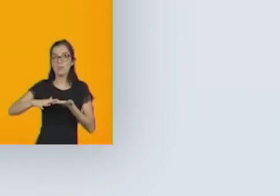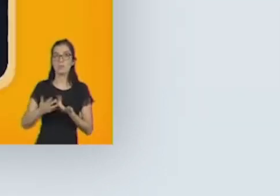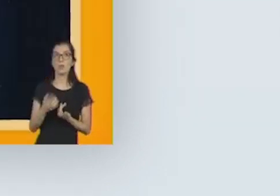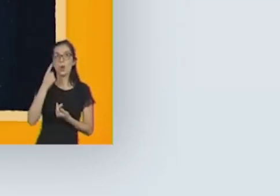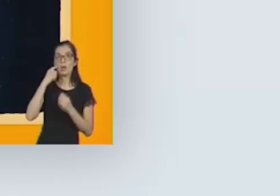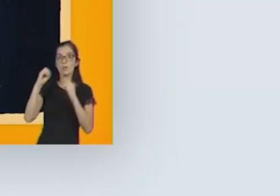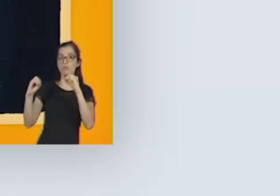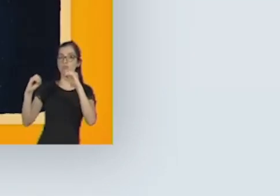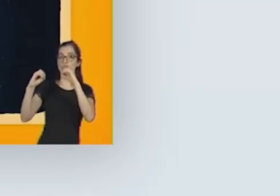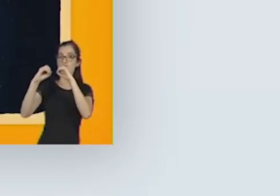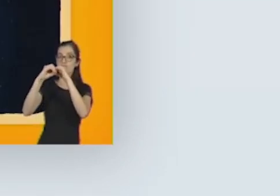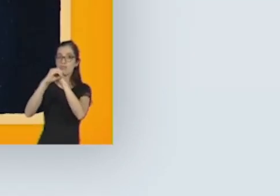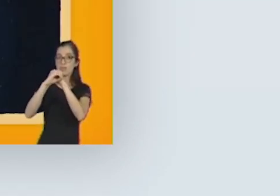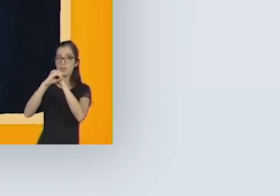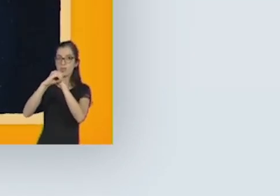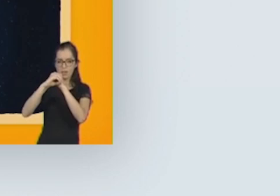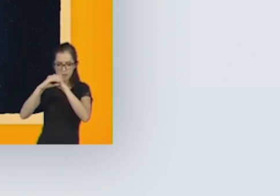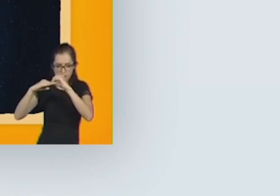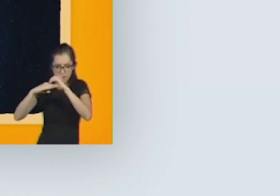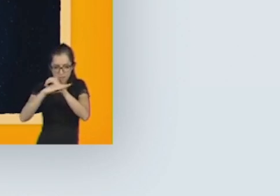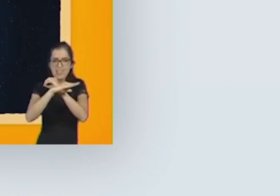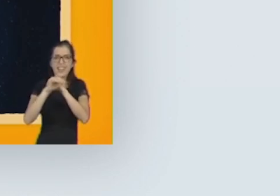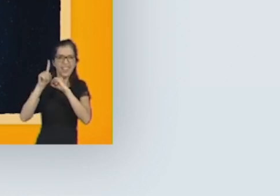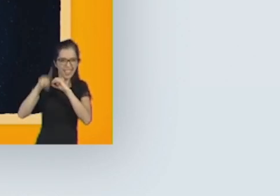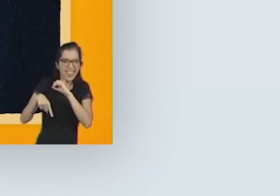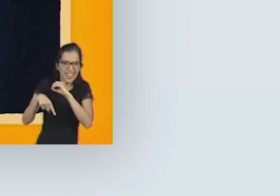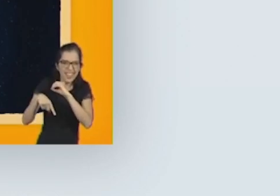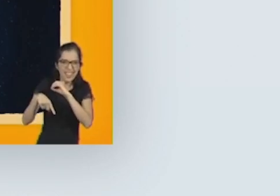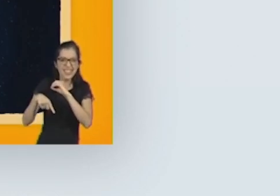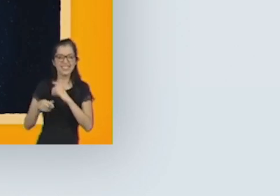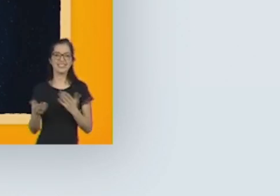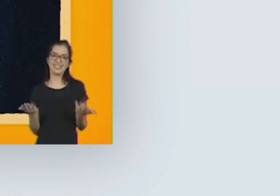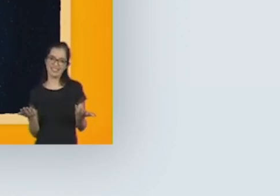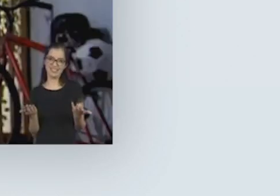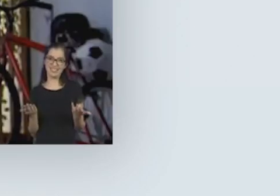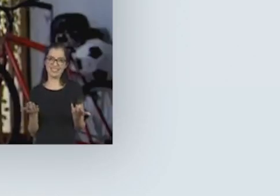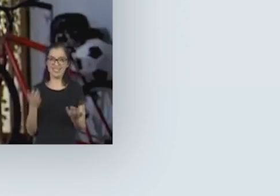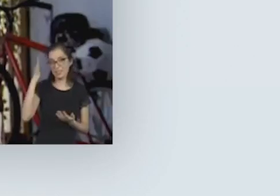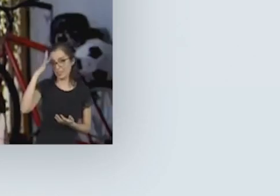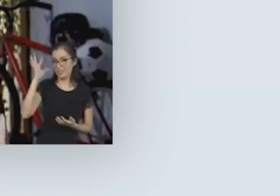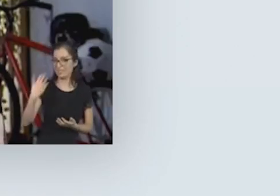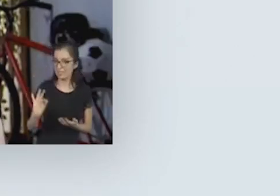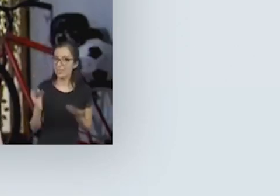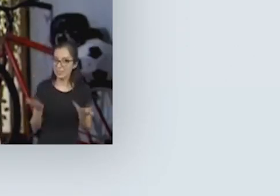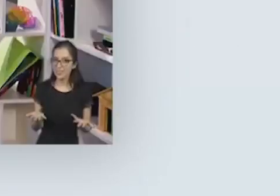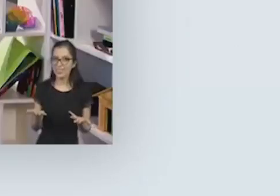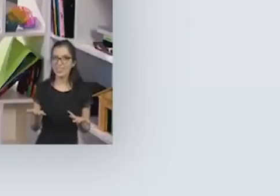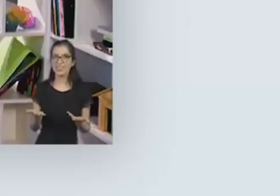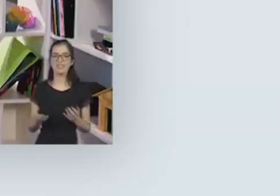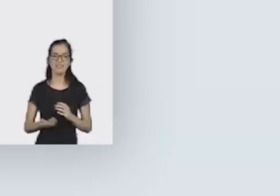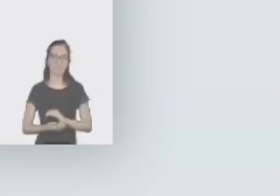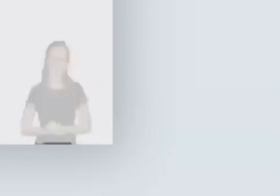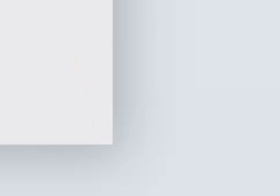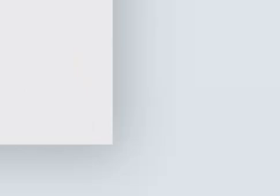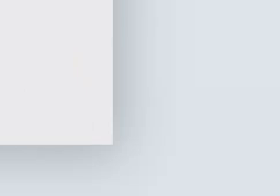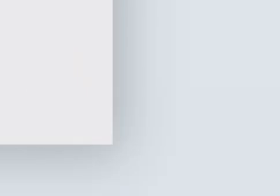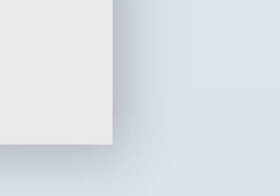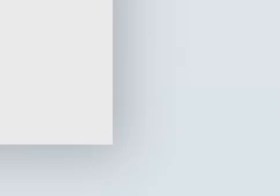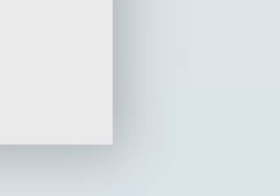E esse, o eclipse lunar da terra plana. Eu acho que ele nem vai entender. Adorei.